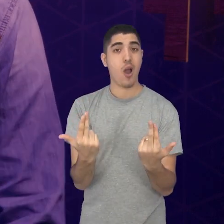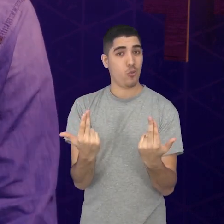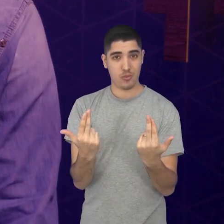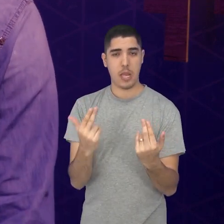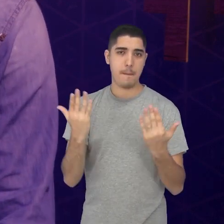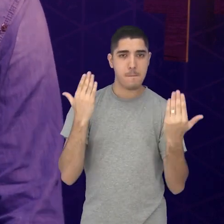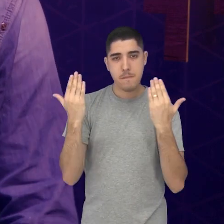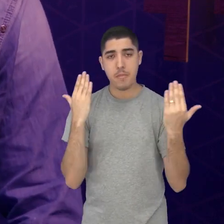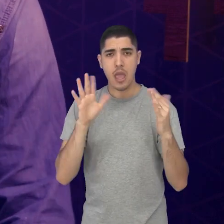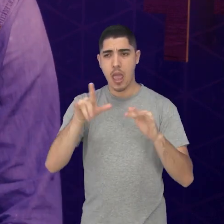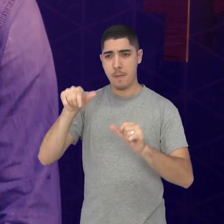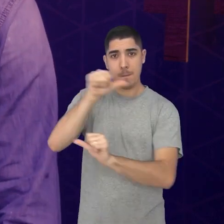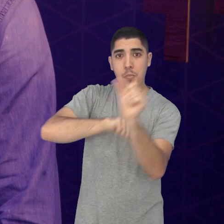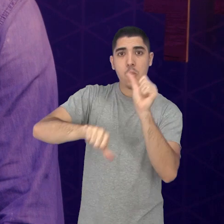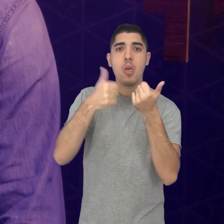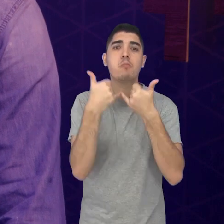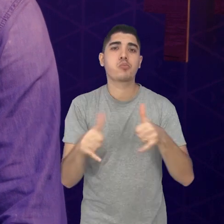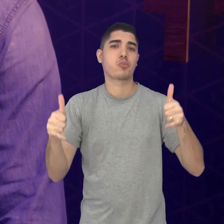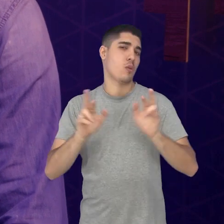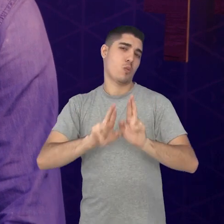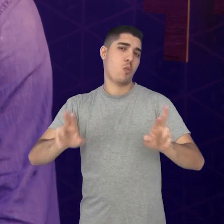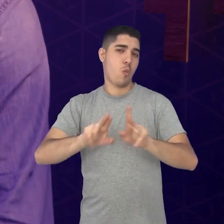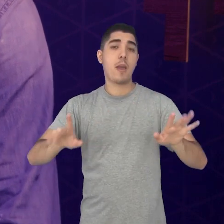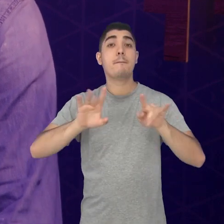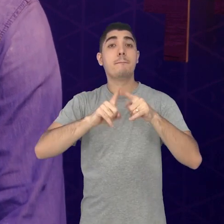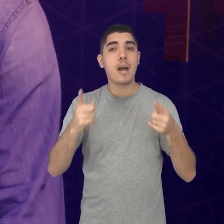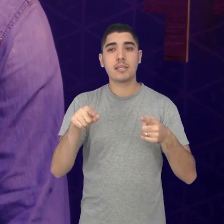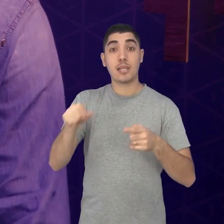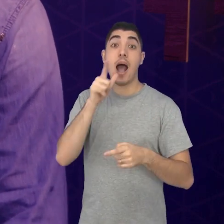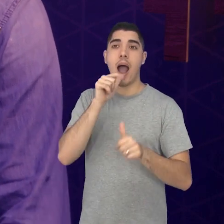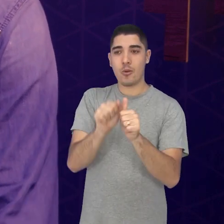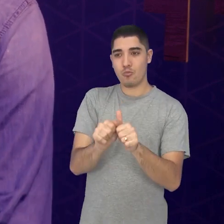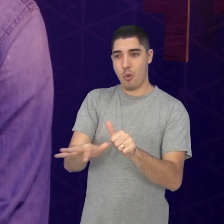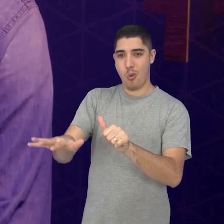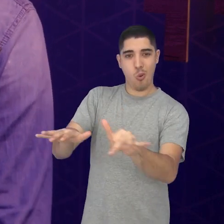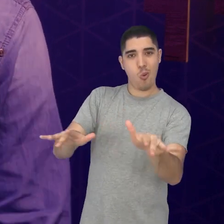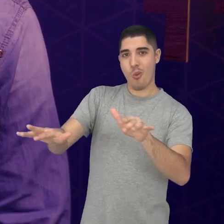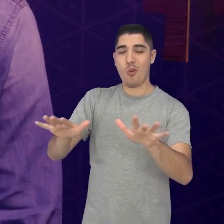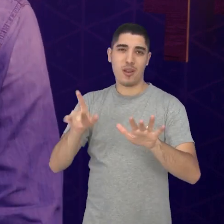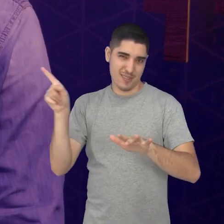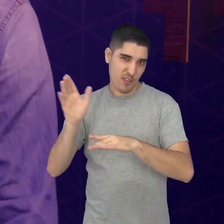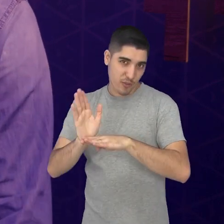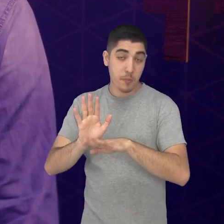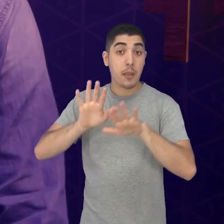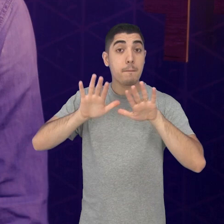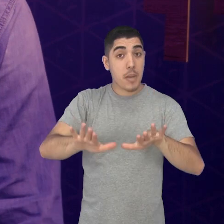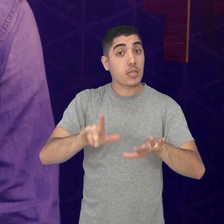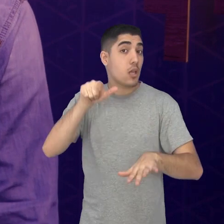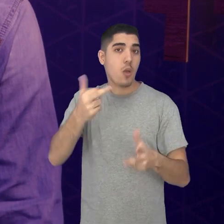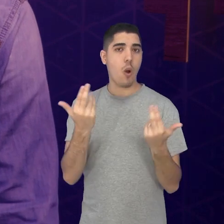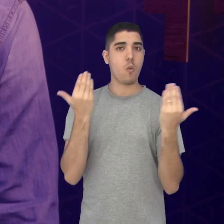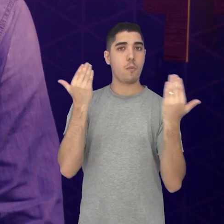não necessariamente converte em eletricidade para abastecer uma cidade e tal, como a gente tem aqui. Mas